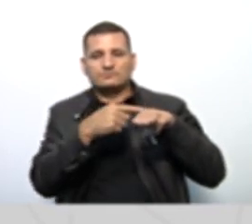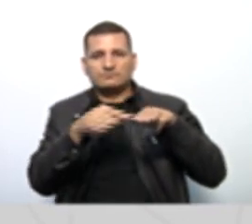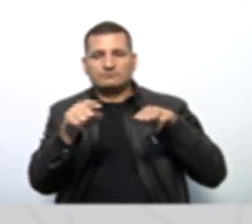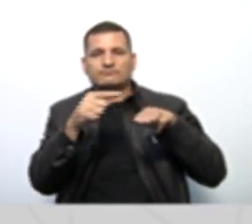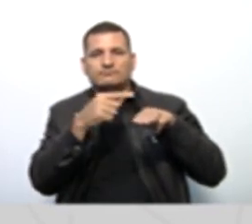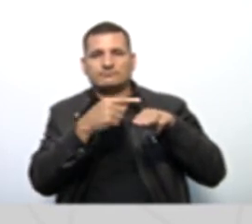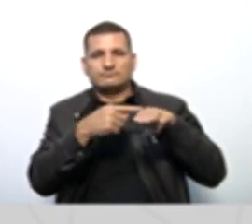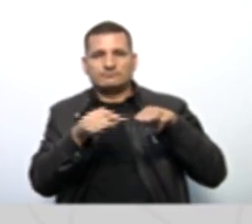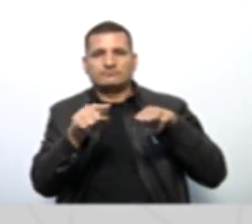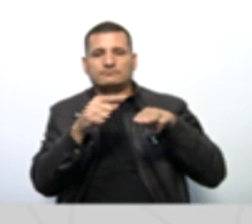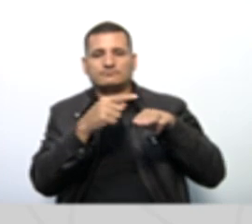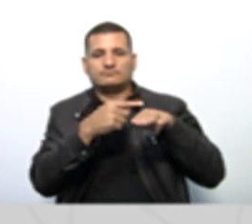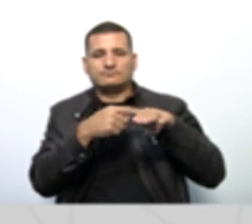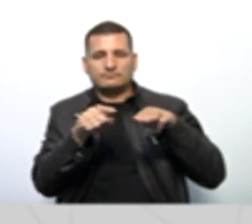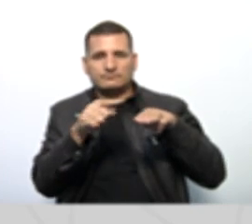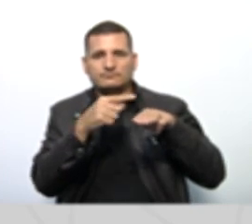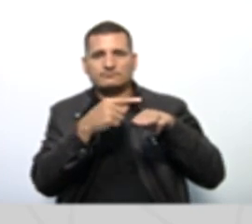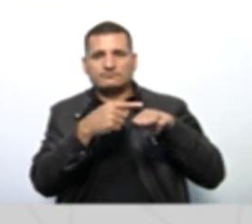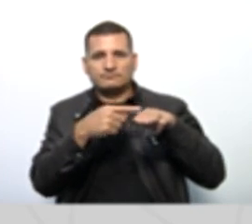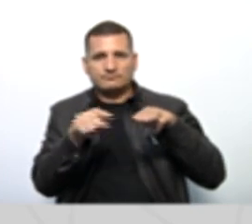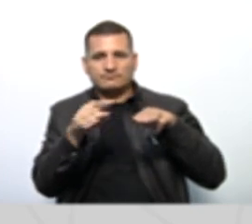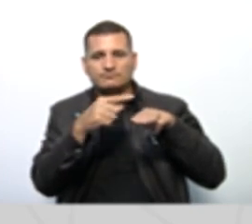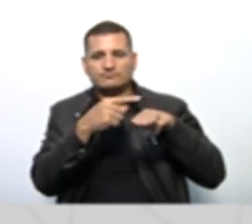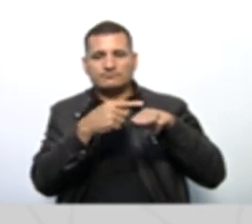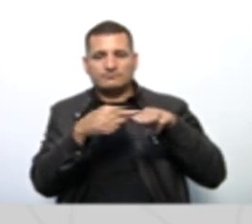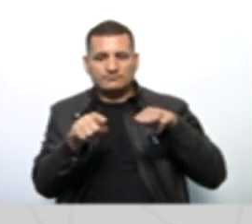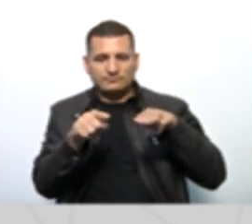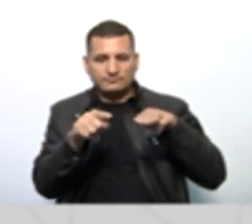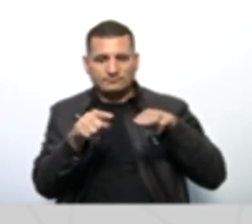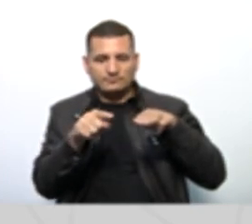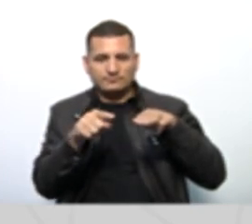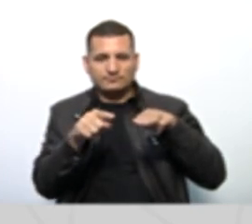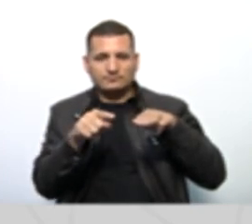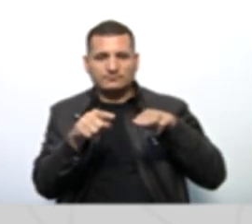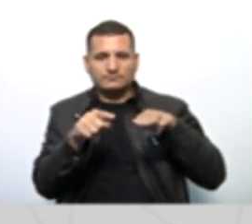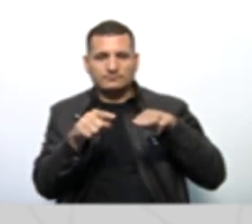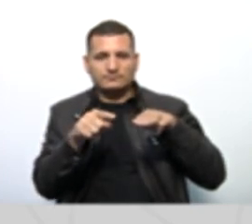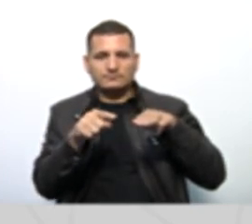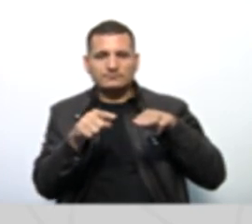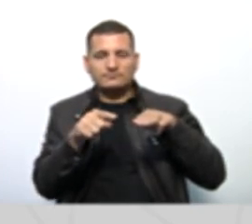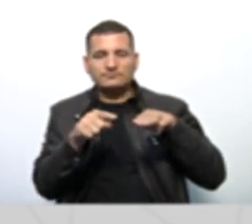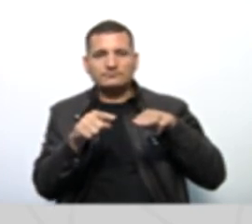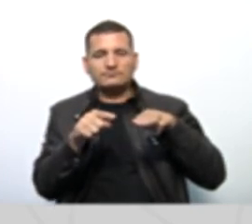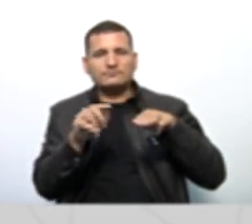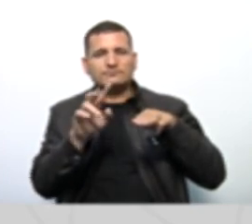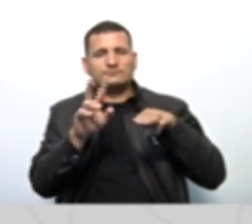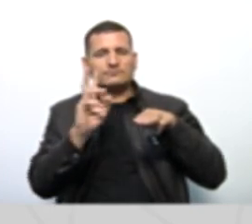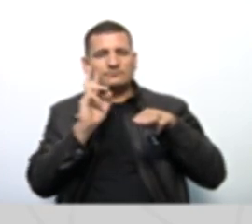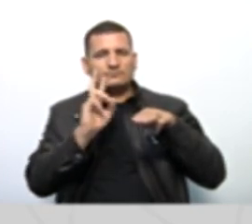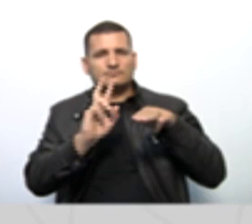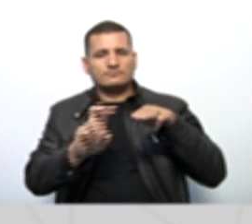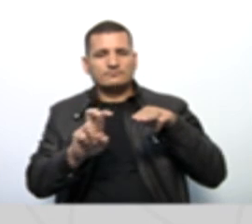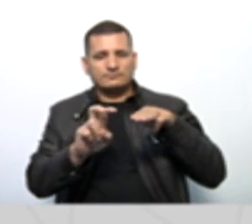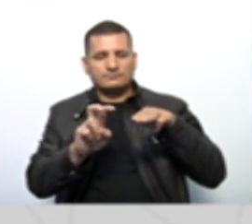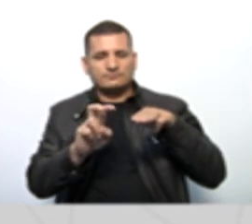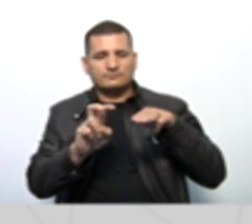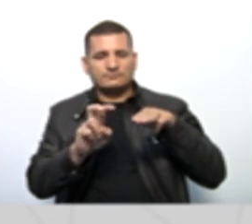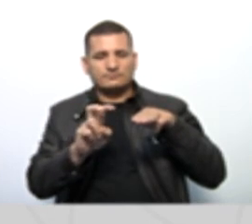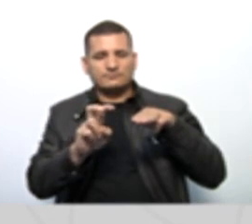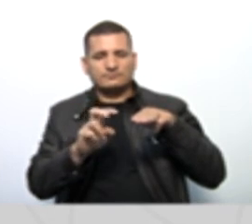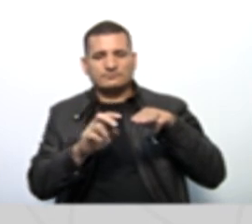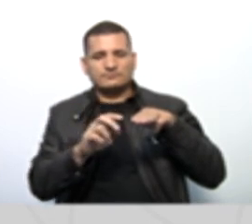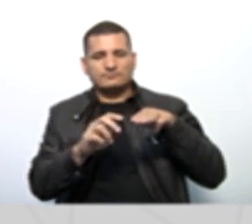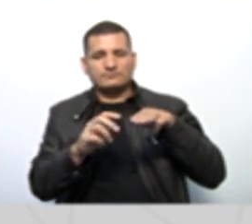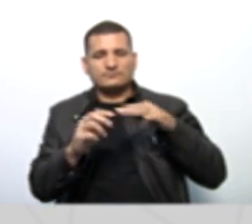ele for o cabo e continua pelas terminações no carro então vocês podem perceber aqui que nós temos aqui